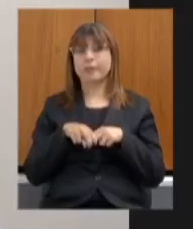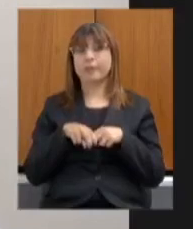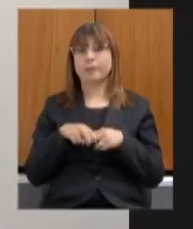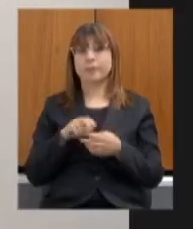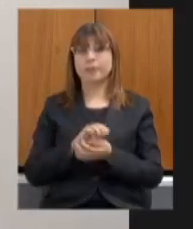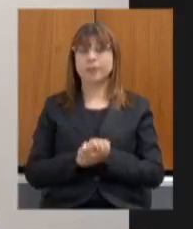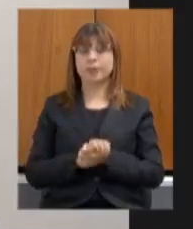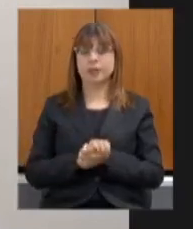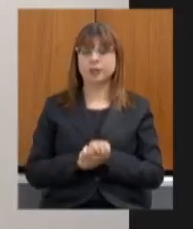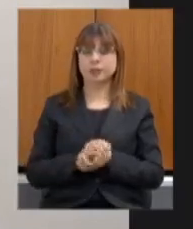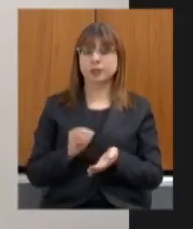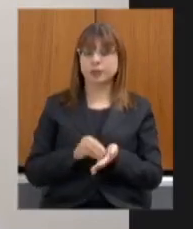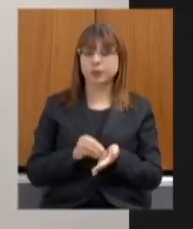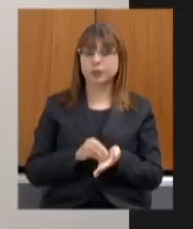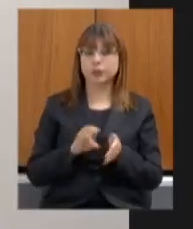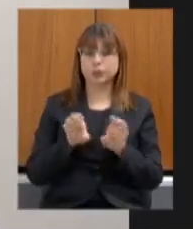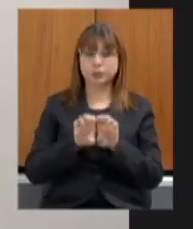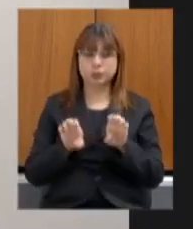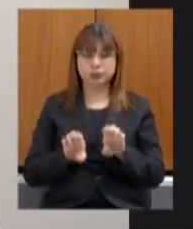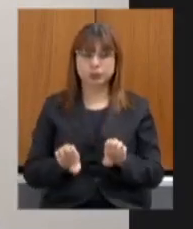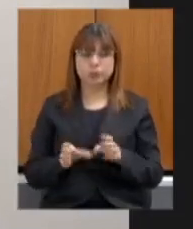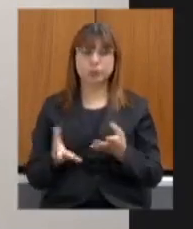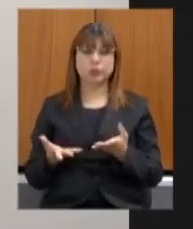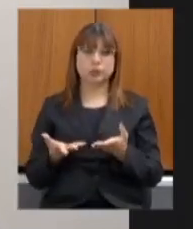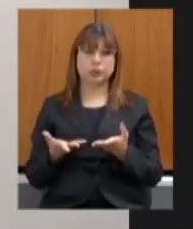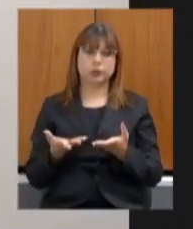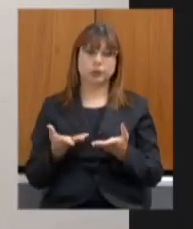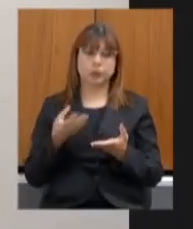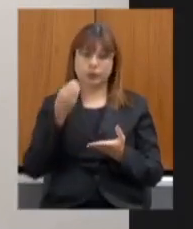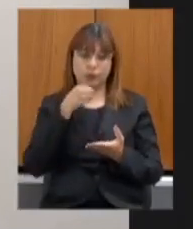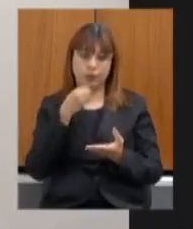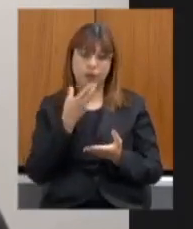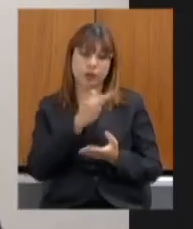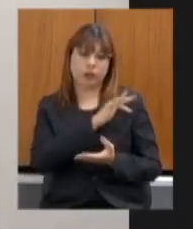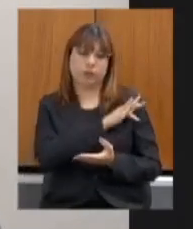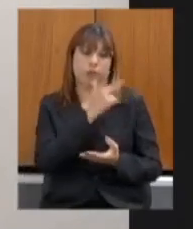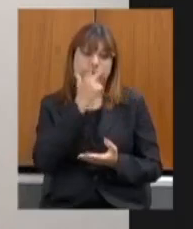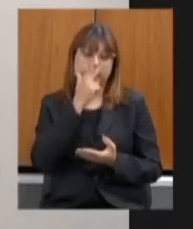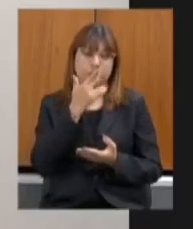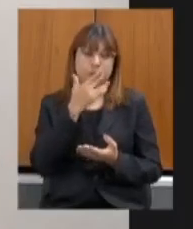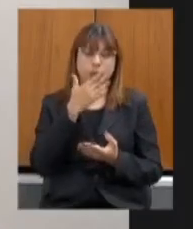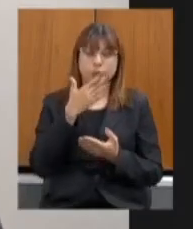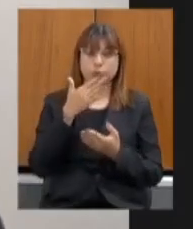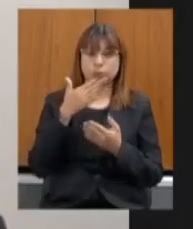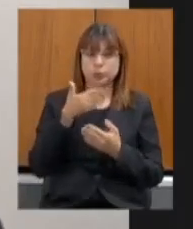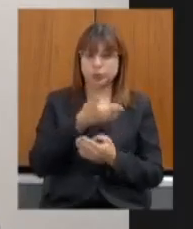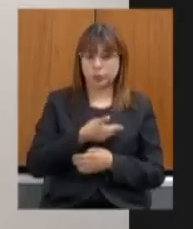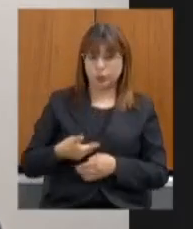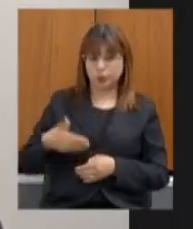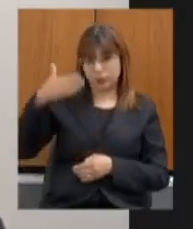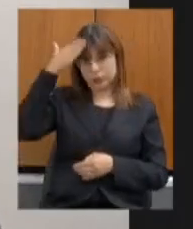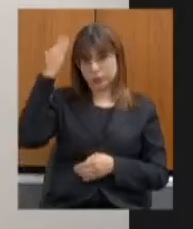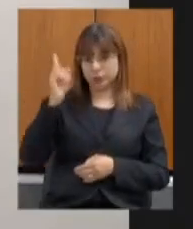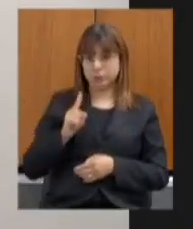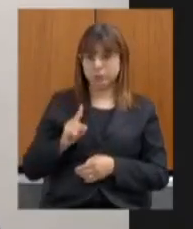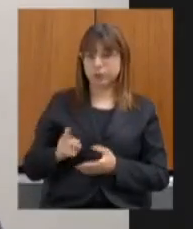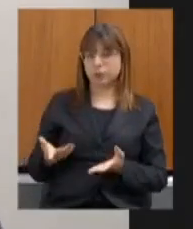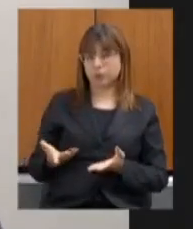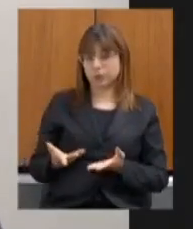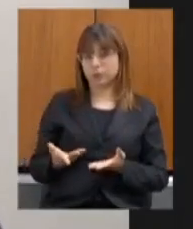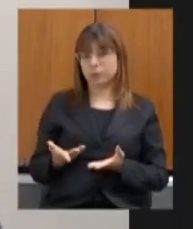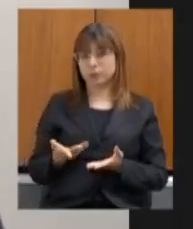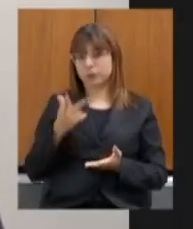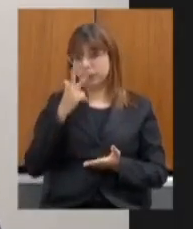estrutural da questão fiscal de Minas, o governador Zema fica muito submisso à lógica